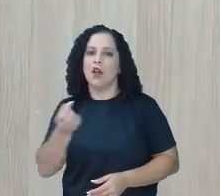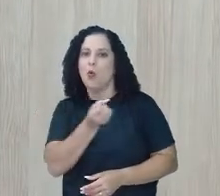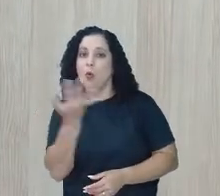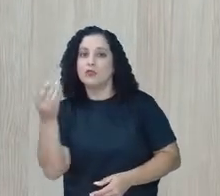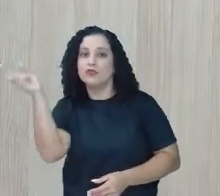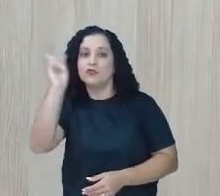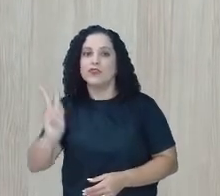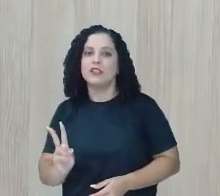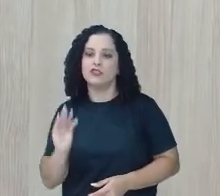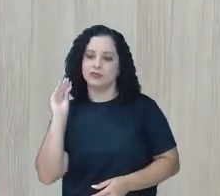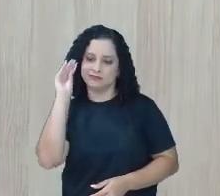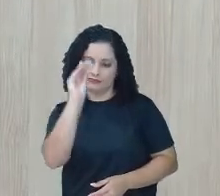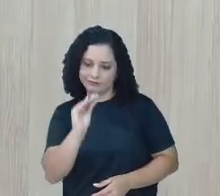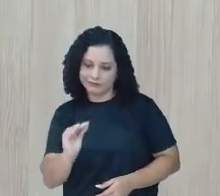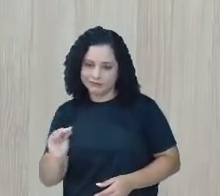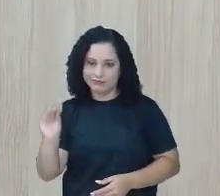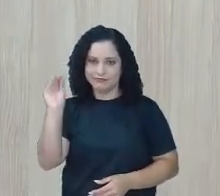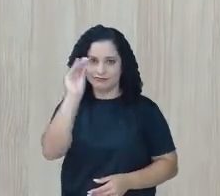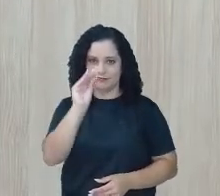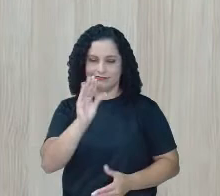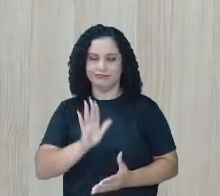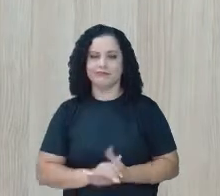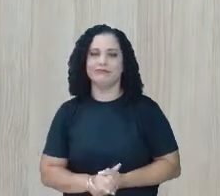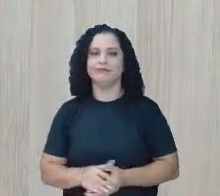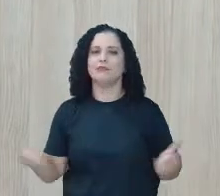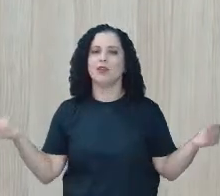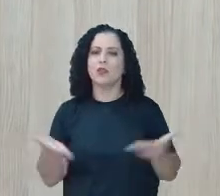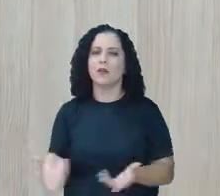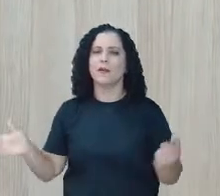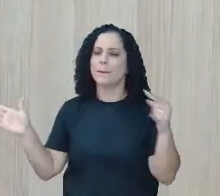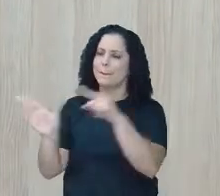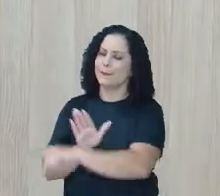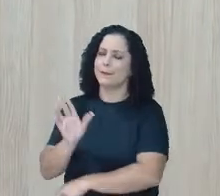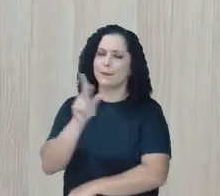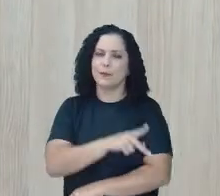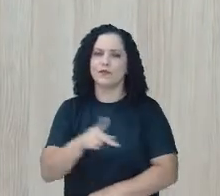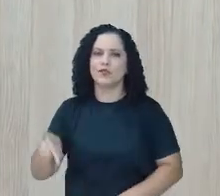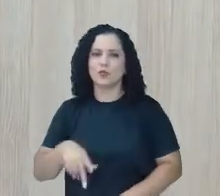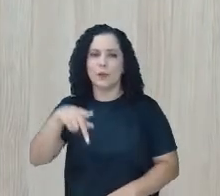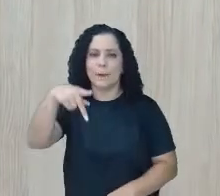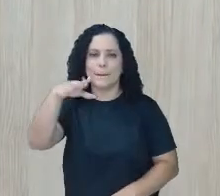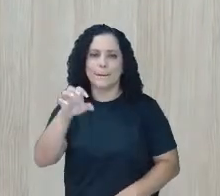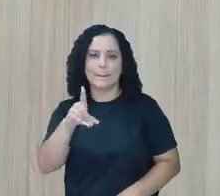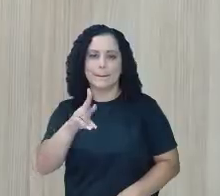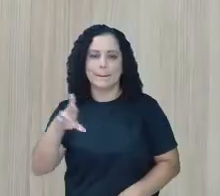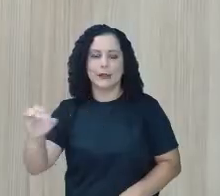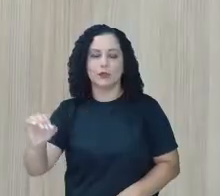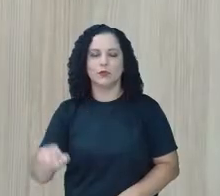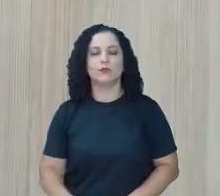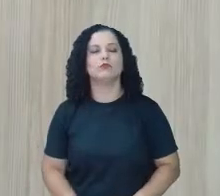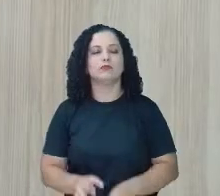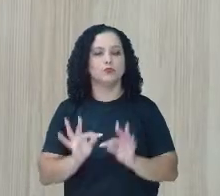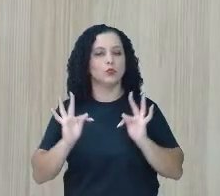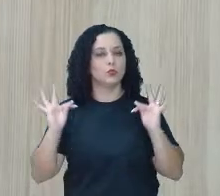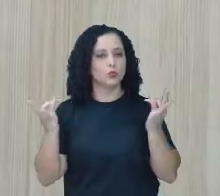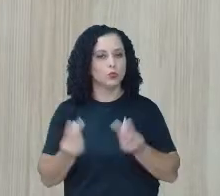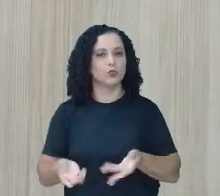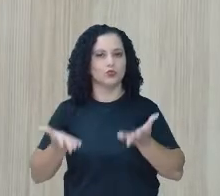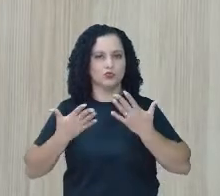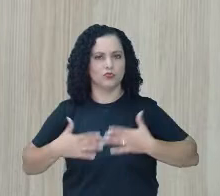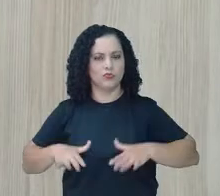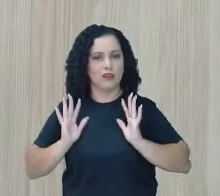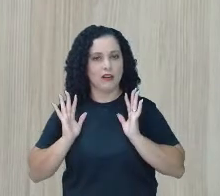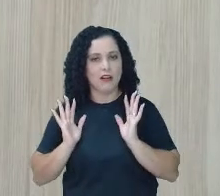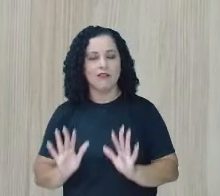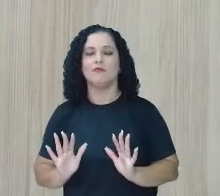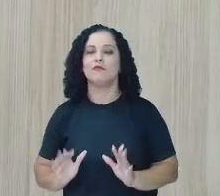aparecer naquele polígono, tá certo? Professor Pedro, até agora, comentários? Tudo tranquilo. Pessoal, já entrando aqui